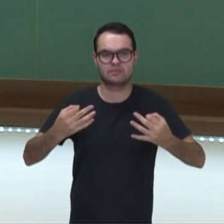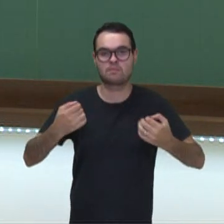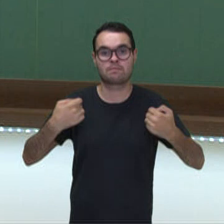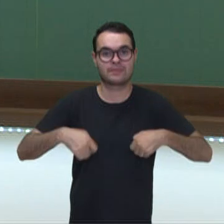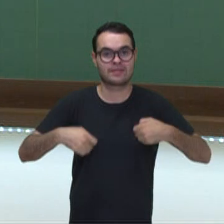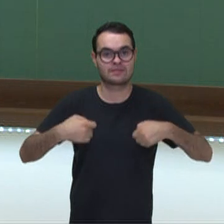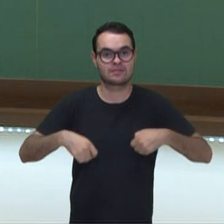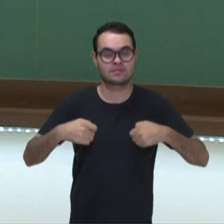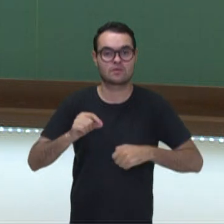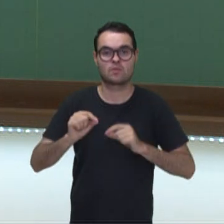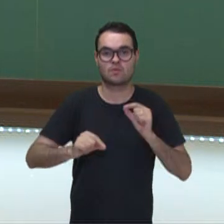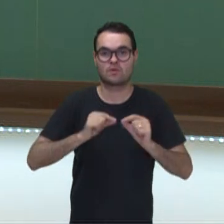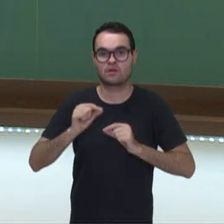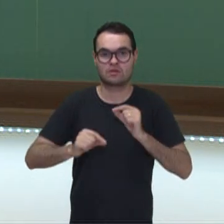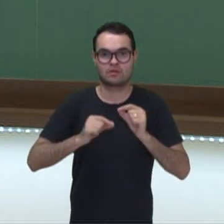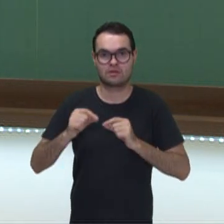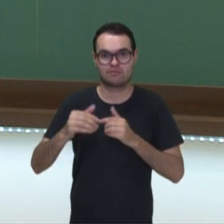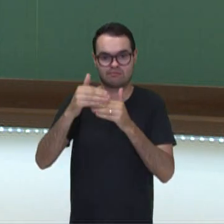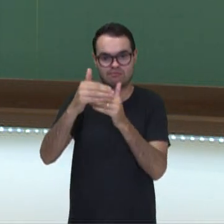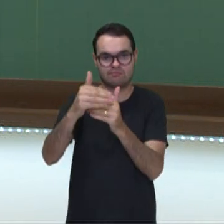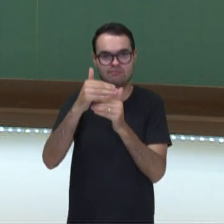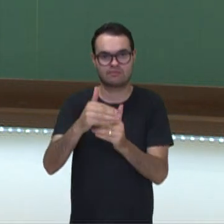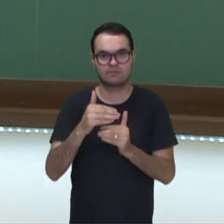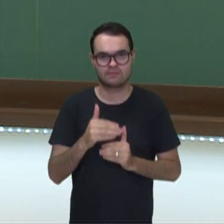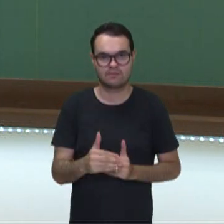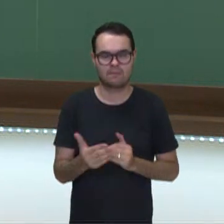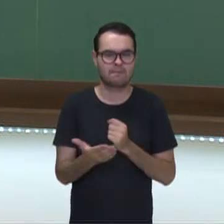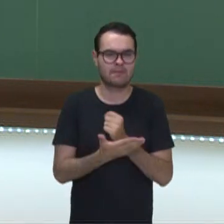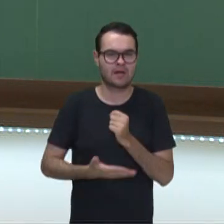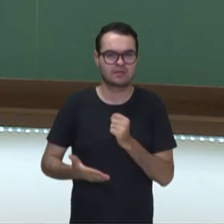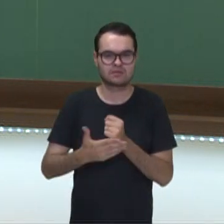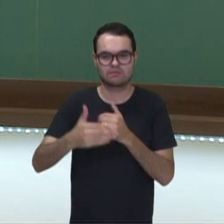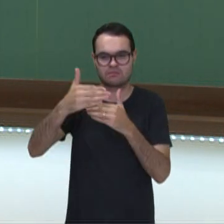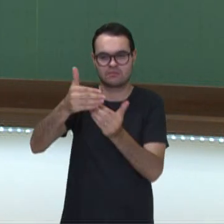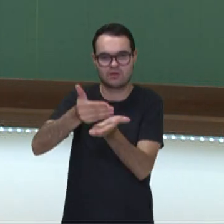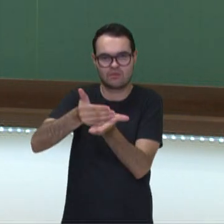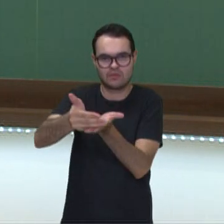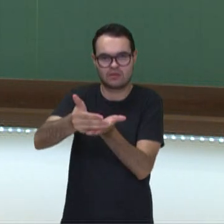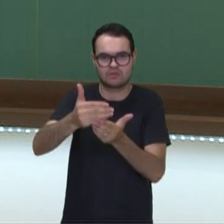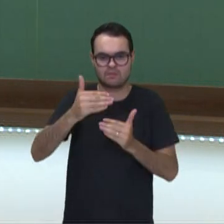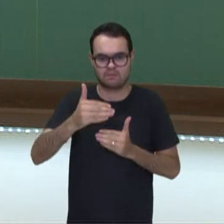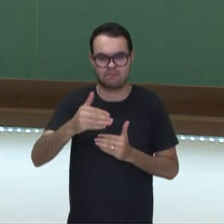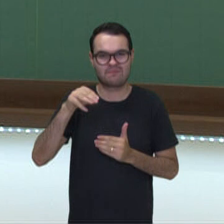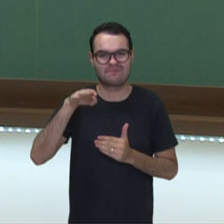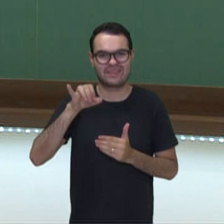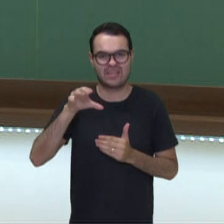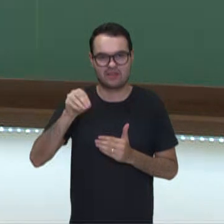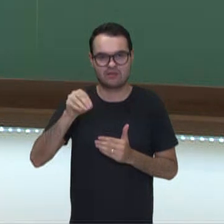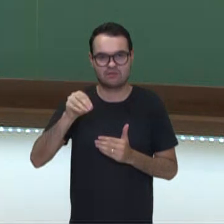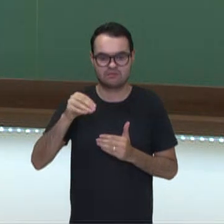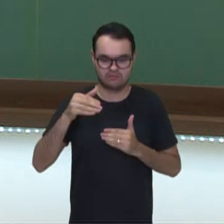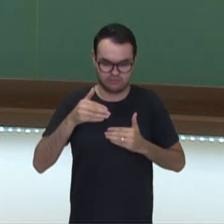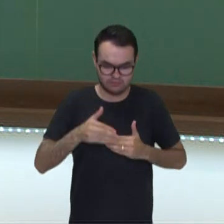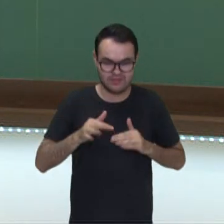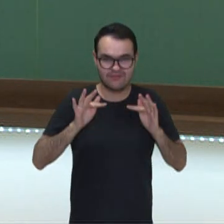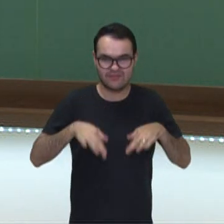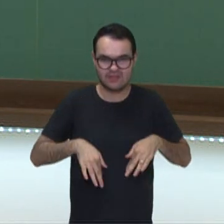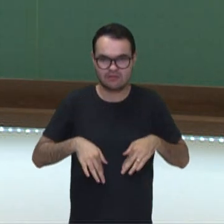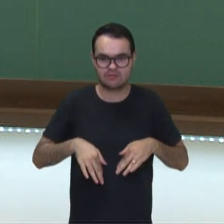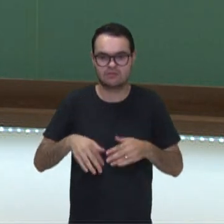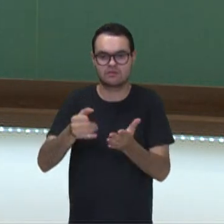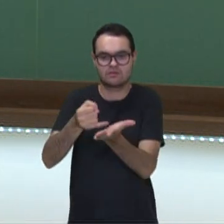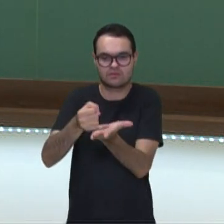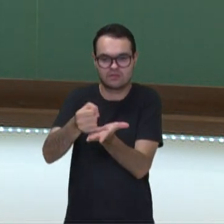pelo menos as seguintes estruturas básicas: início, meio e fim, introdução, desenvolvimento e